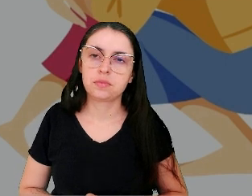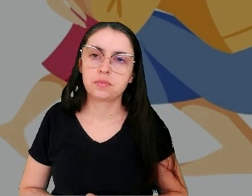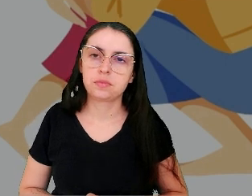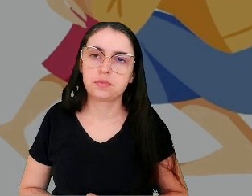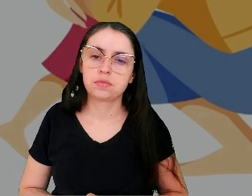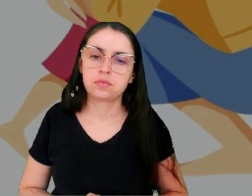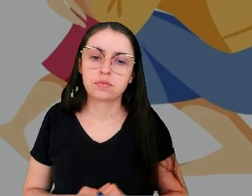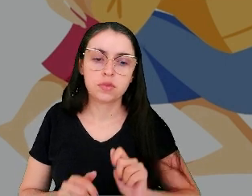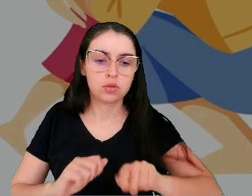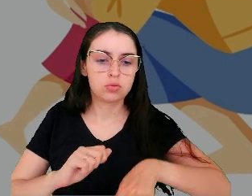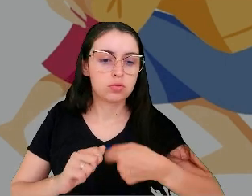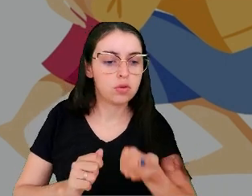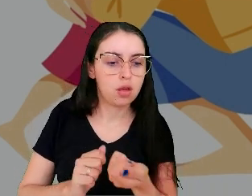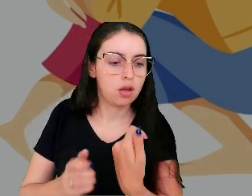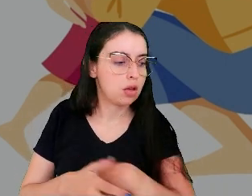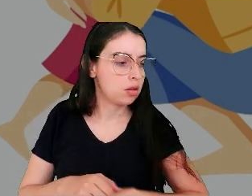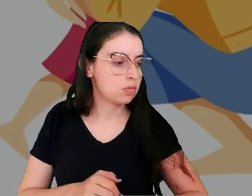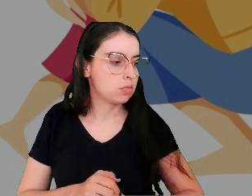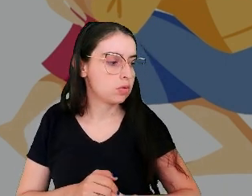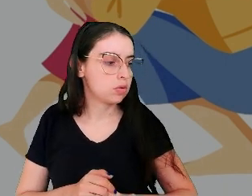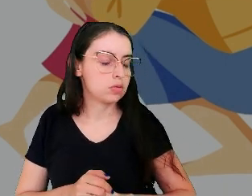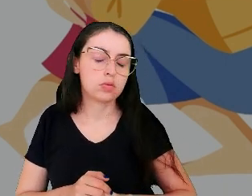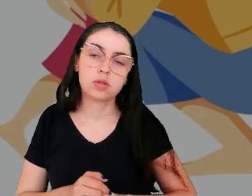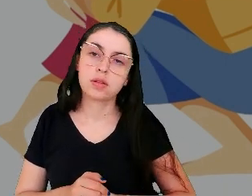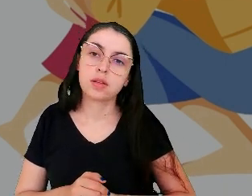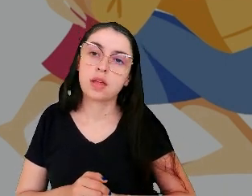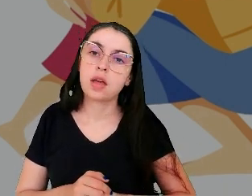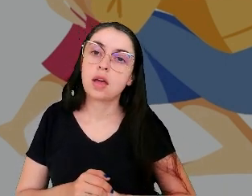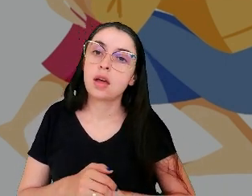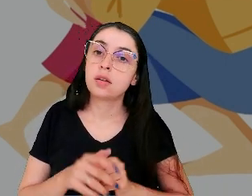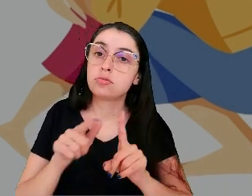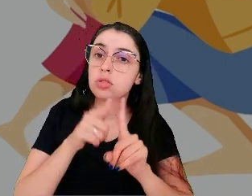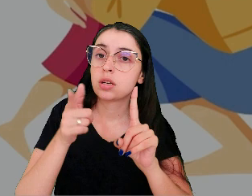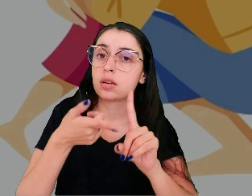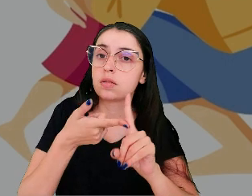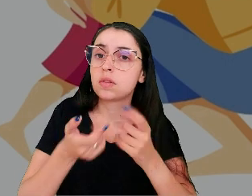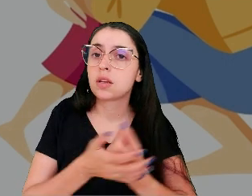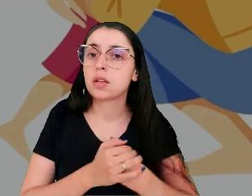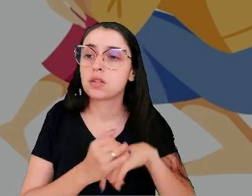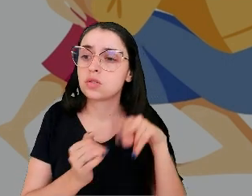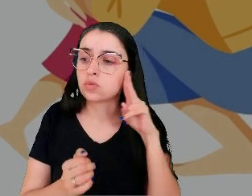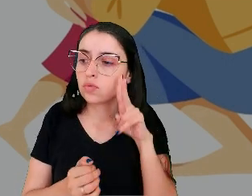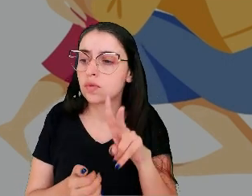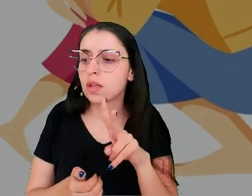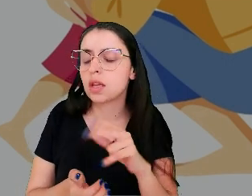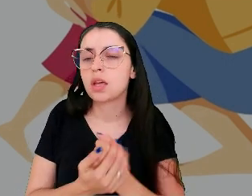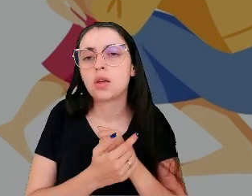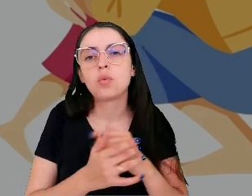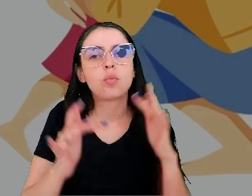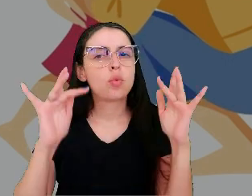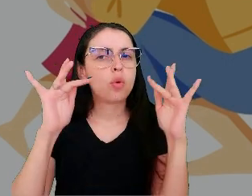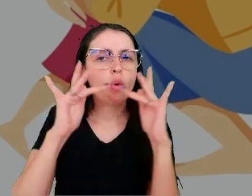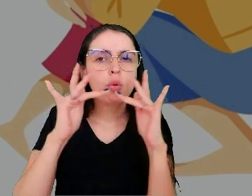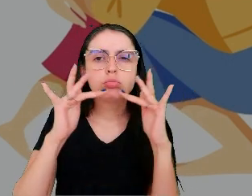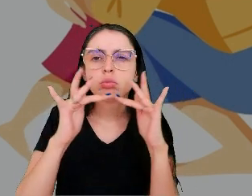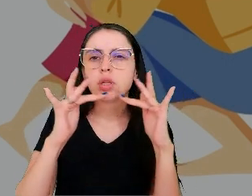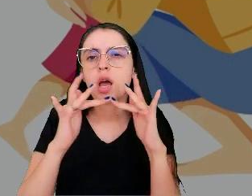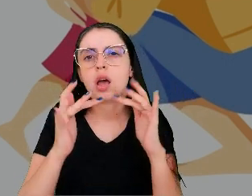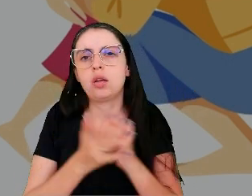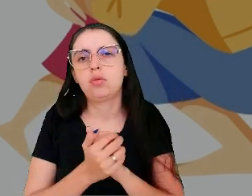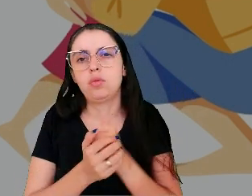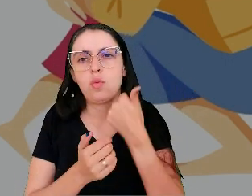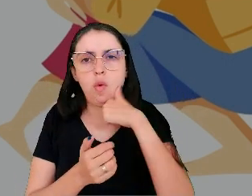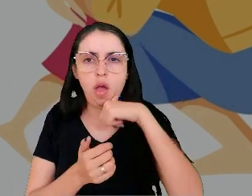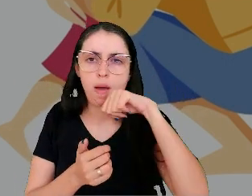que é o símbolo, né, dessa maternidade que a gente enxerga, né? Que é esse foi o primeiro